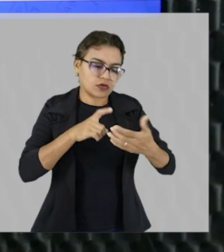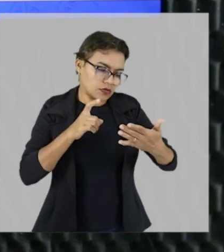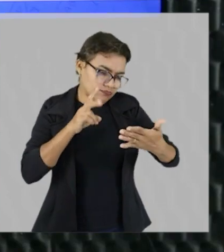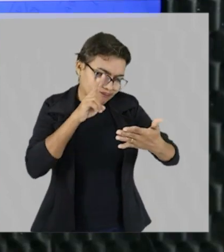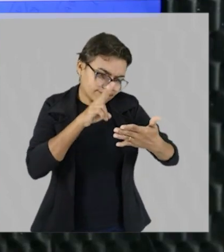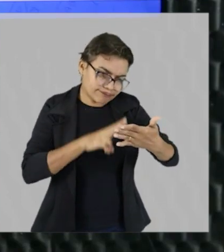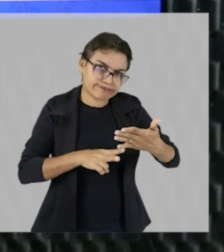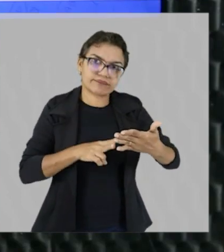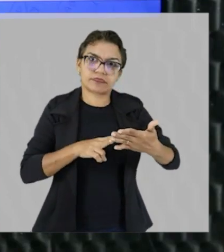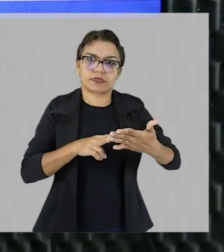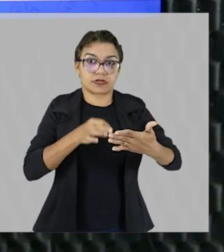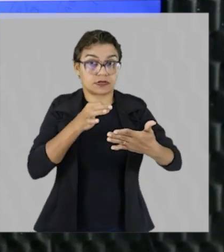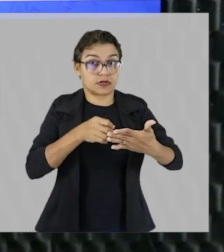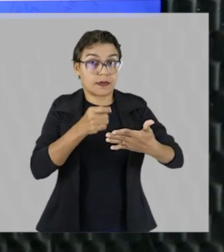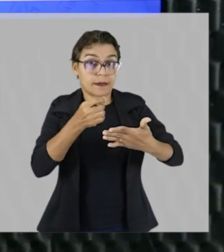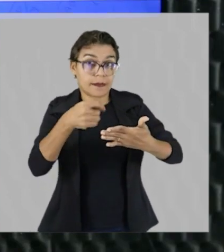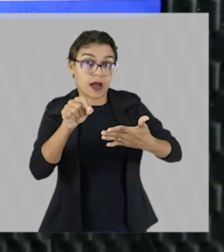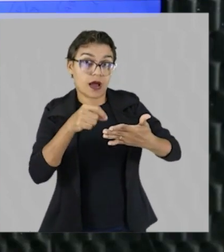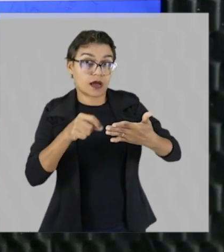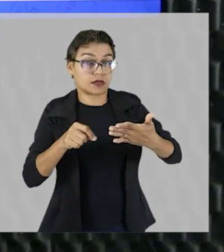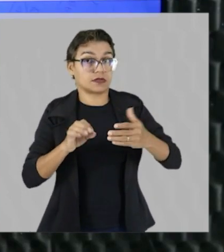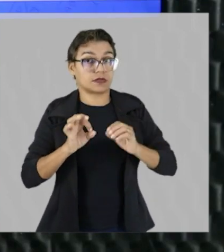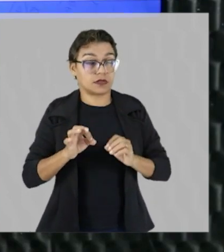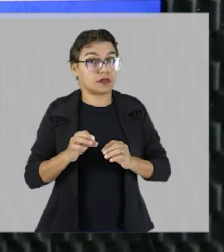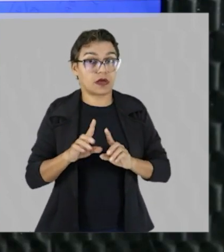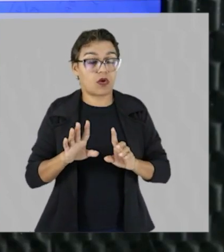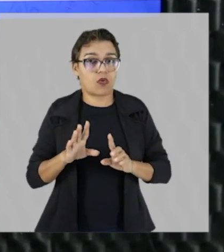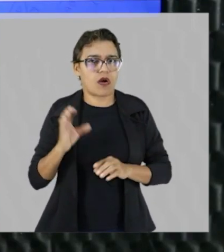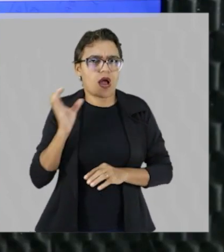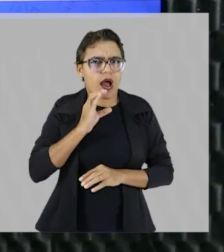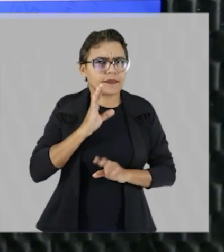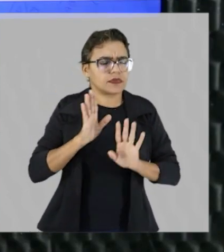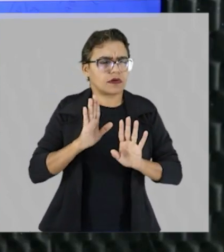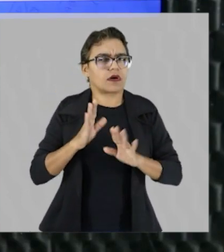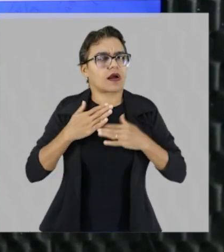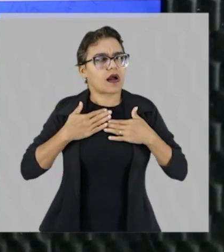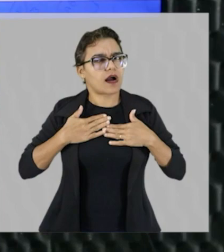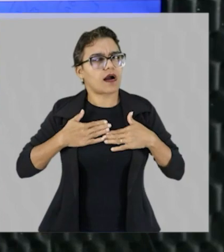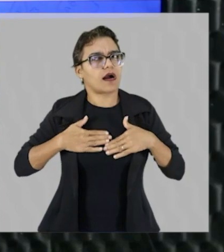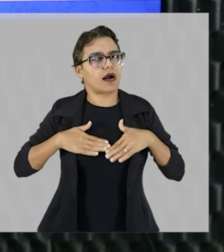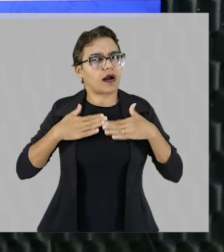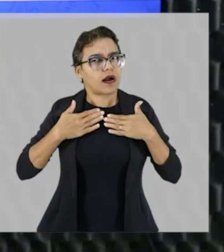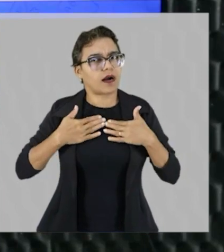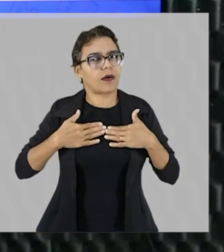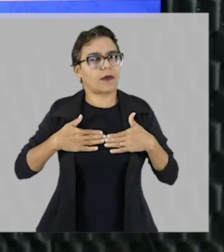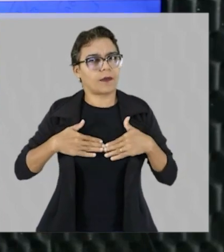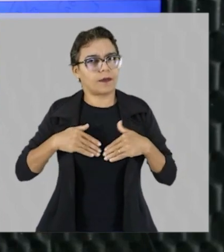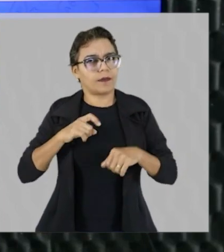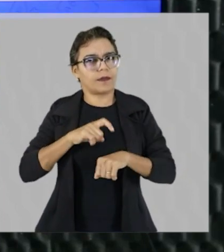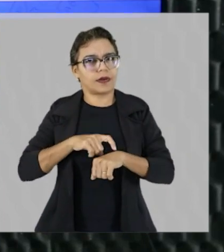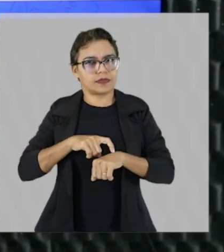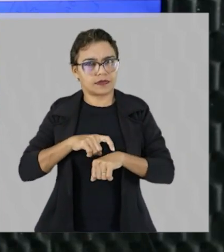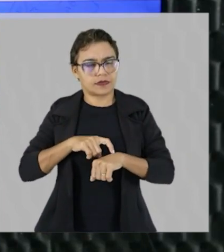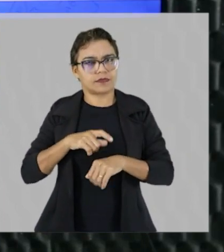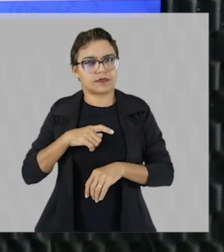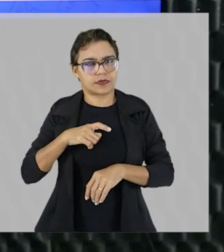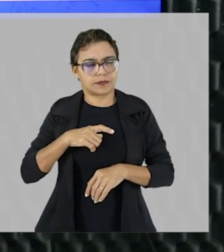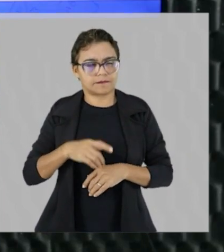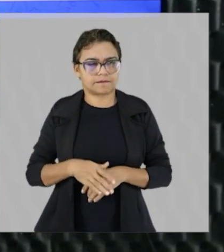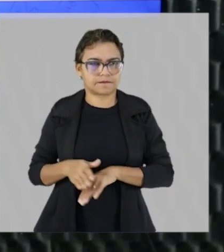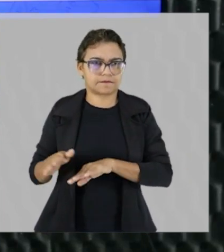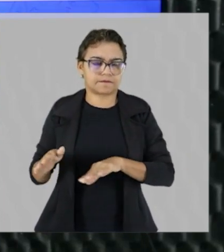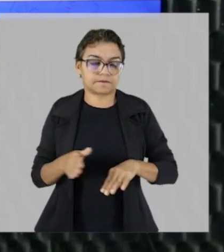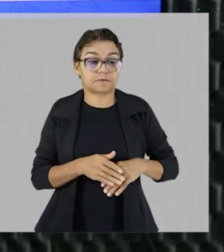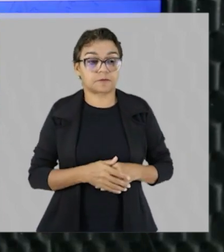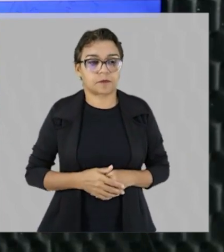vão fazendo as coisas, né, de sopetão. Façam com calma, que dá tempo. Em ambas